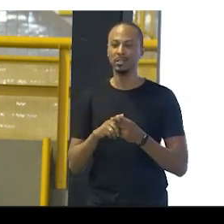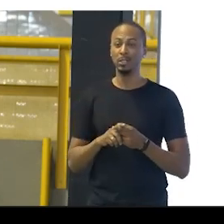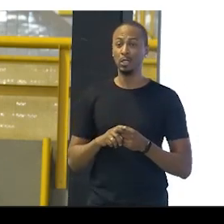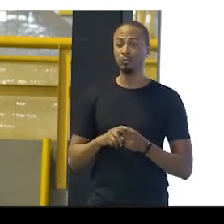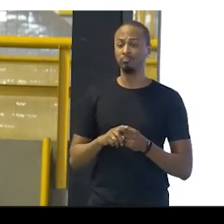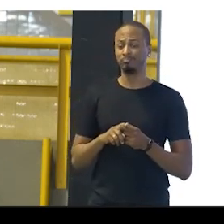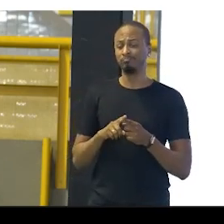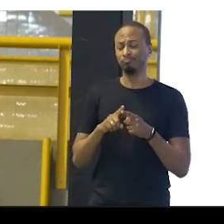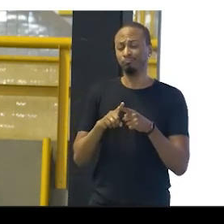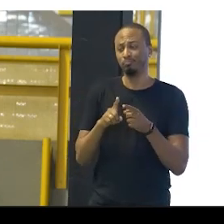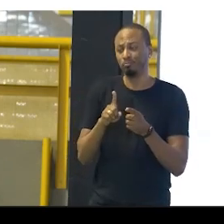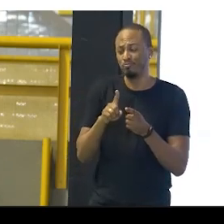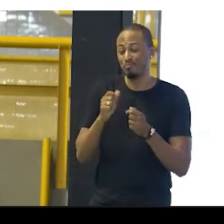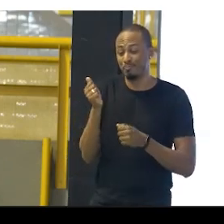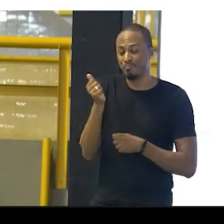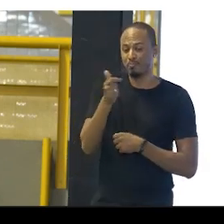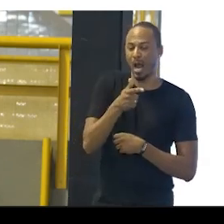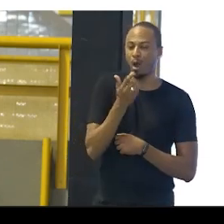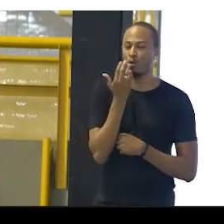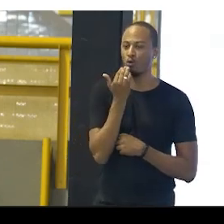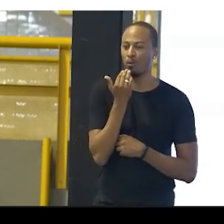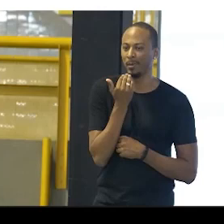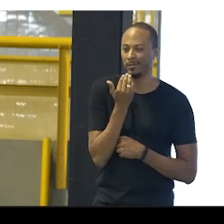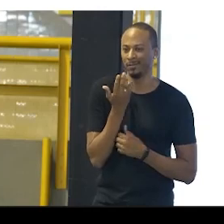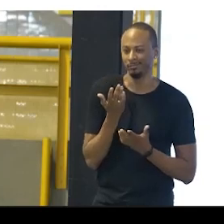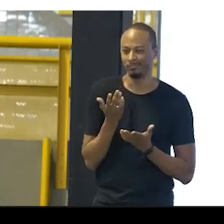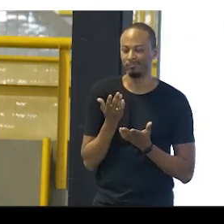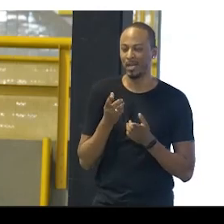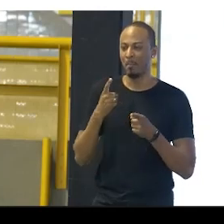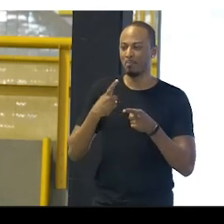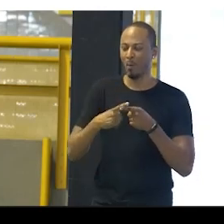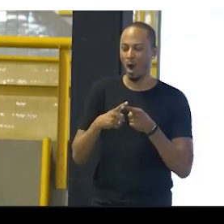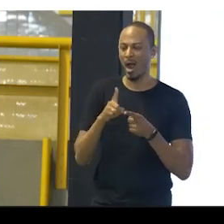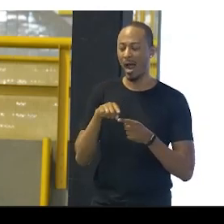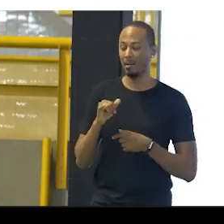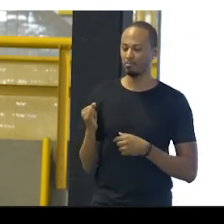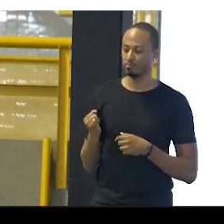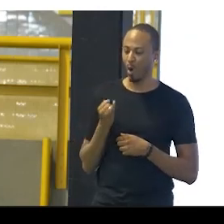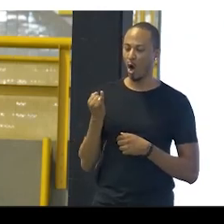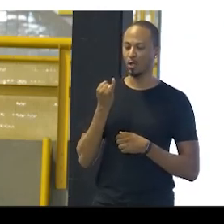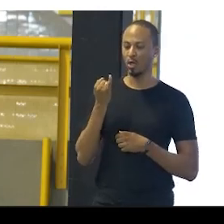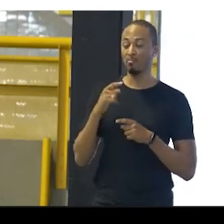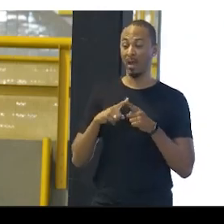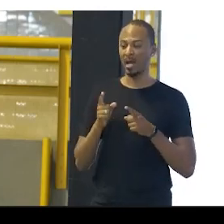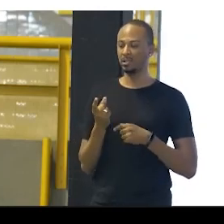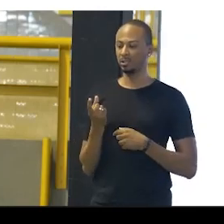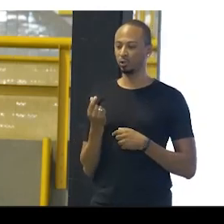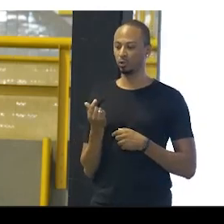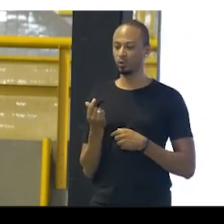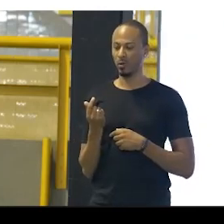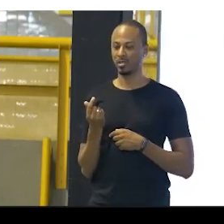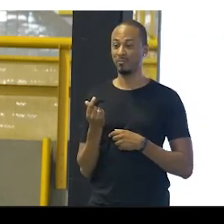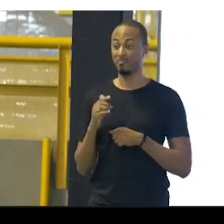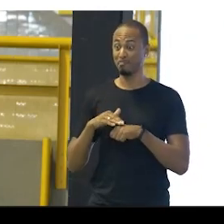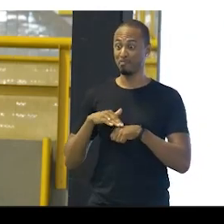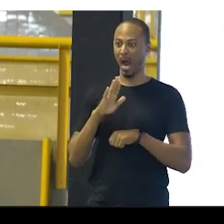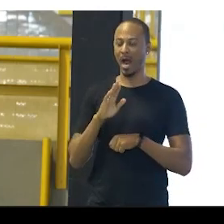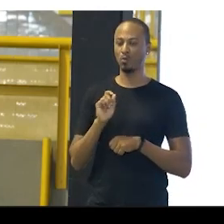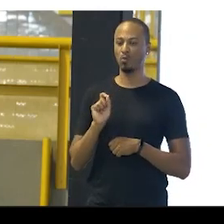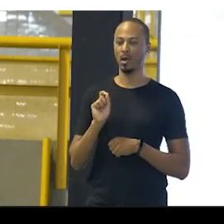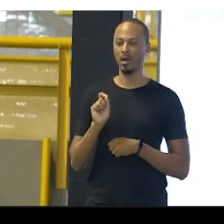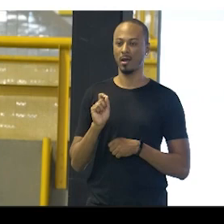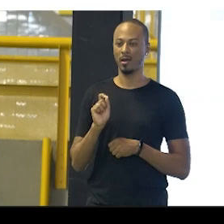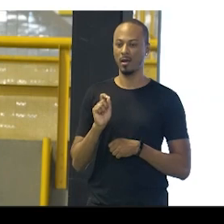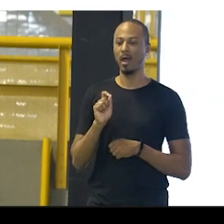É importante? Sim, mas muito mais lucrativo é a exportação do conhecimento. Né? Então, Venezuela,